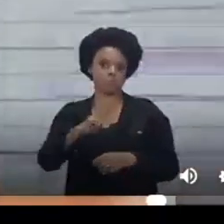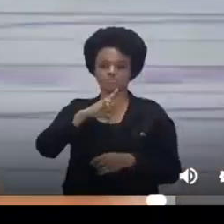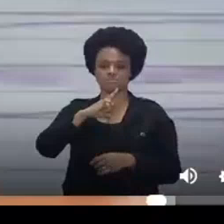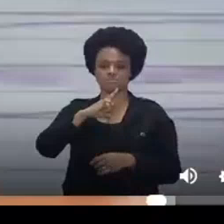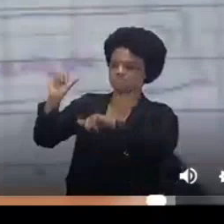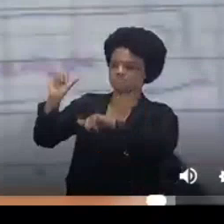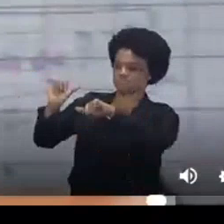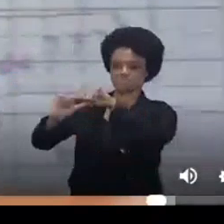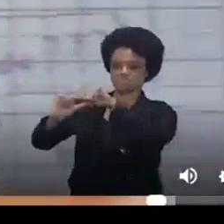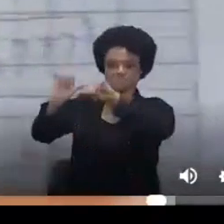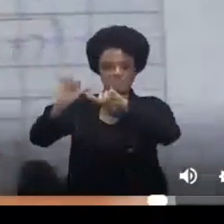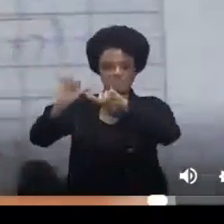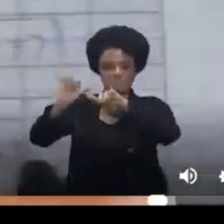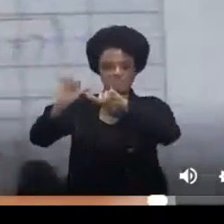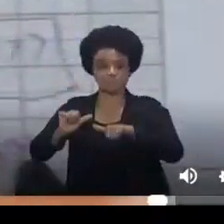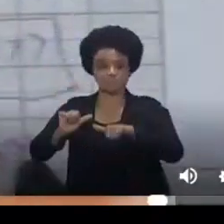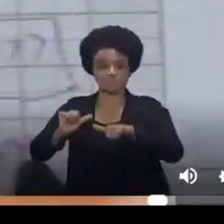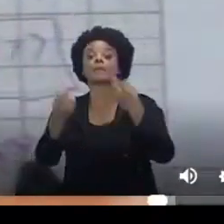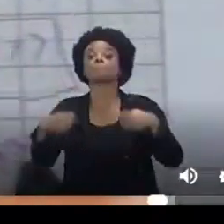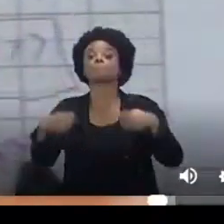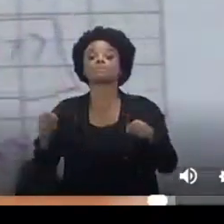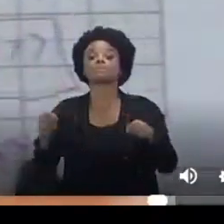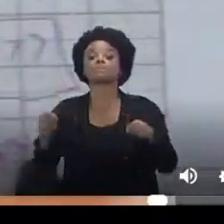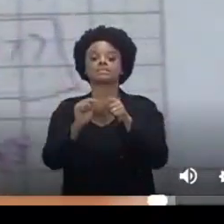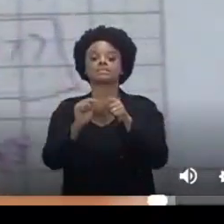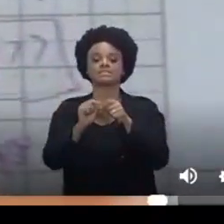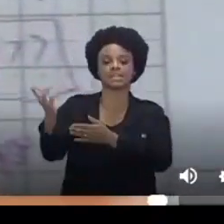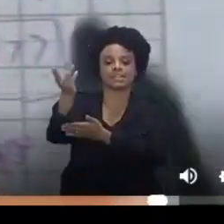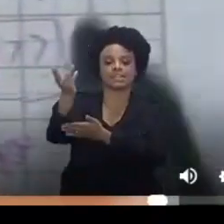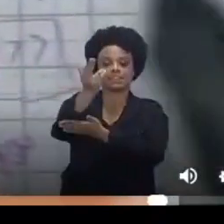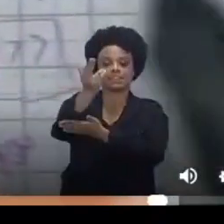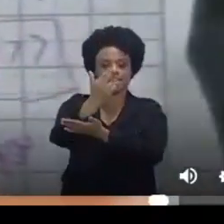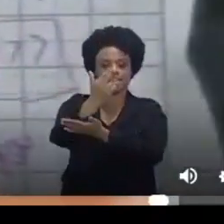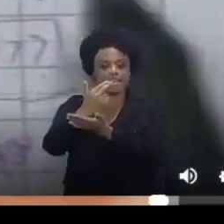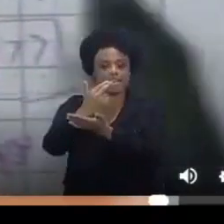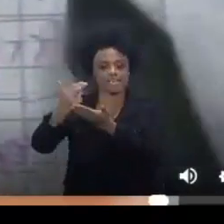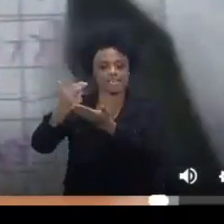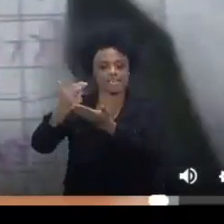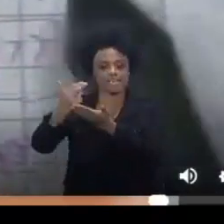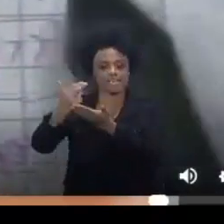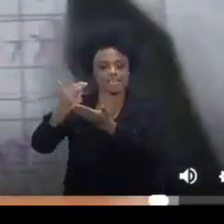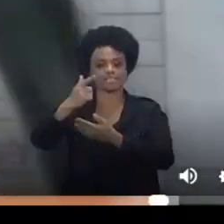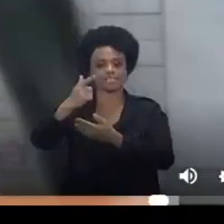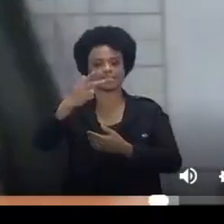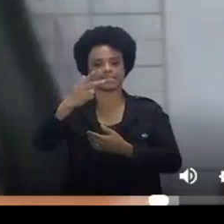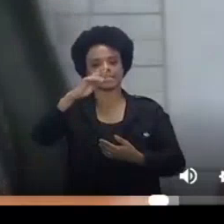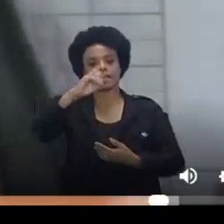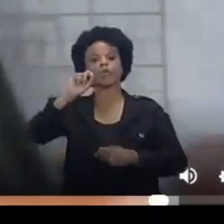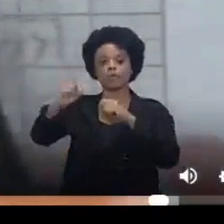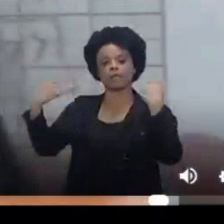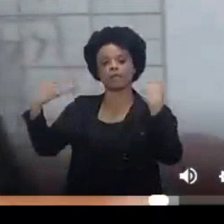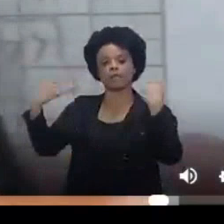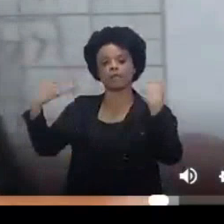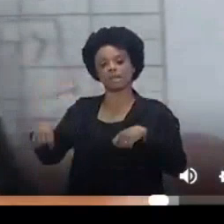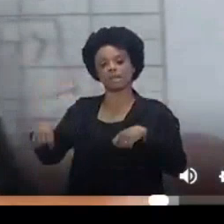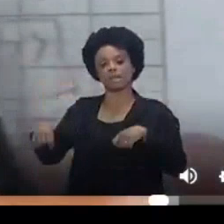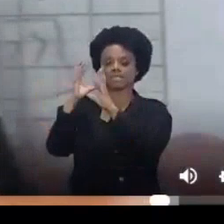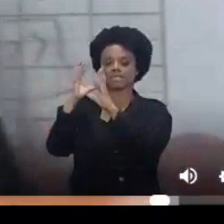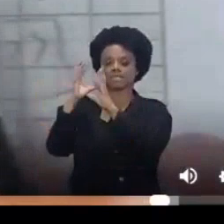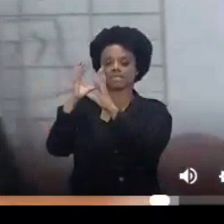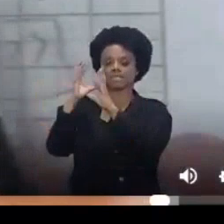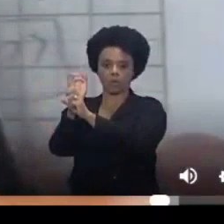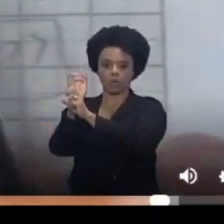O que você vai ter que fazer nesses gráficos, né, gente? Esses gráficos você vai ter que calcular as